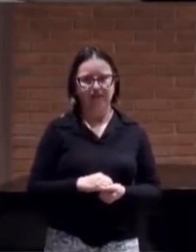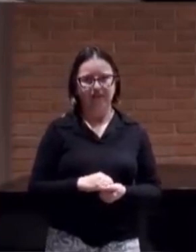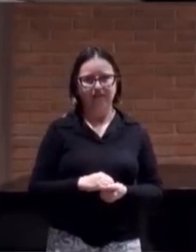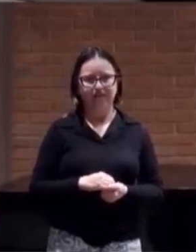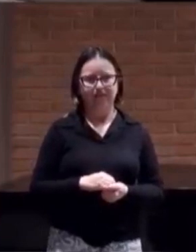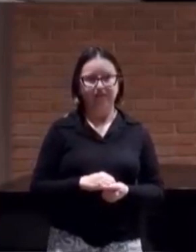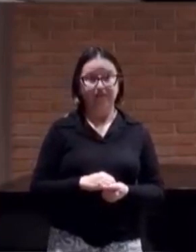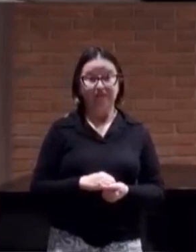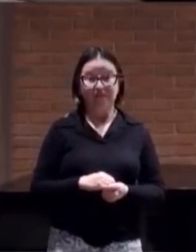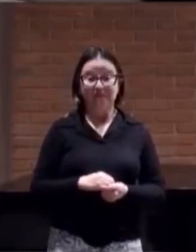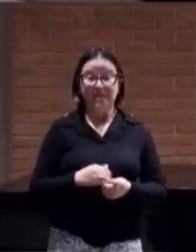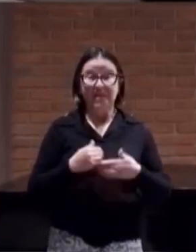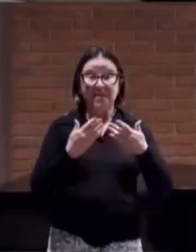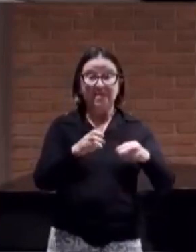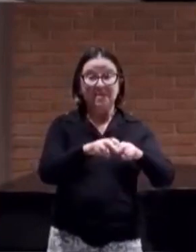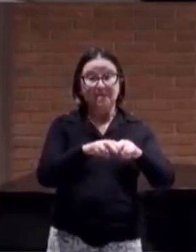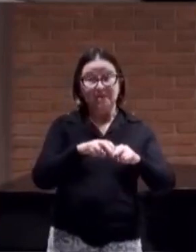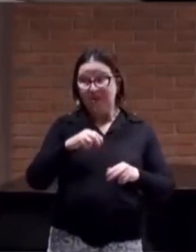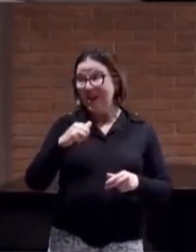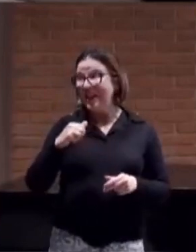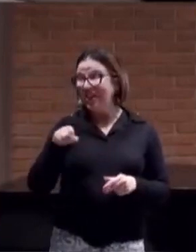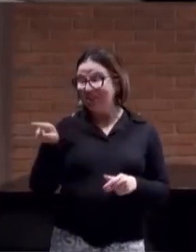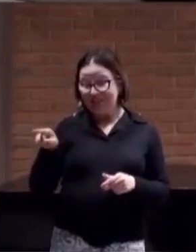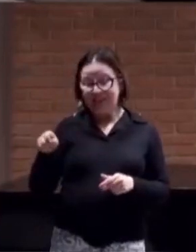darei por ti a minha própria vida.